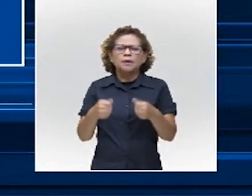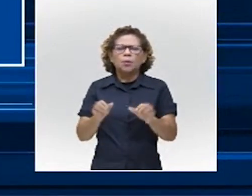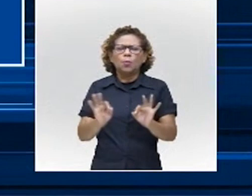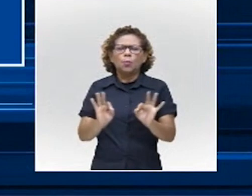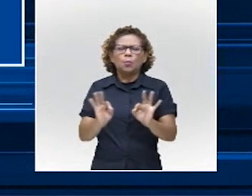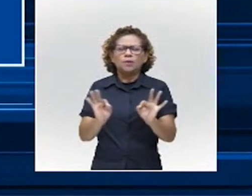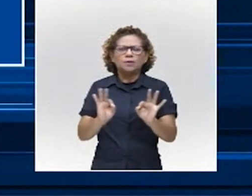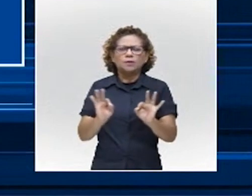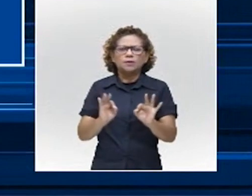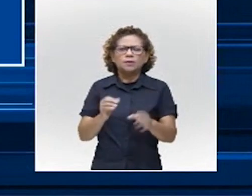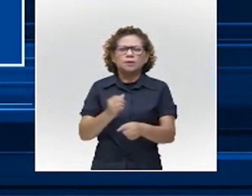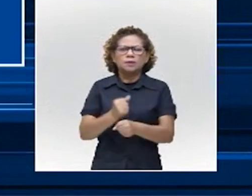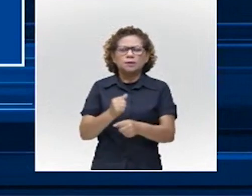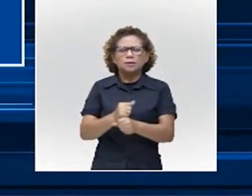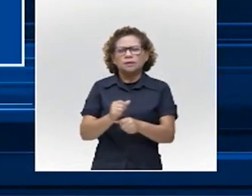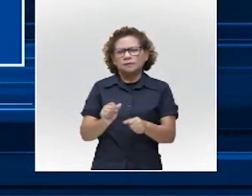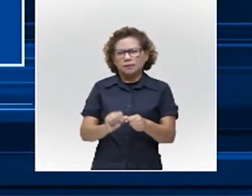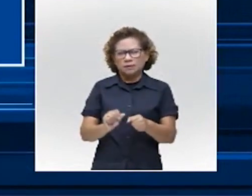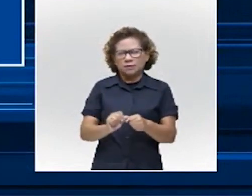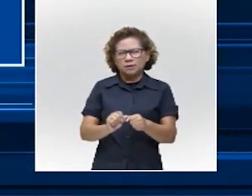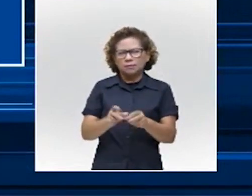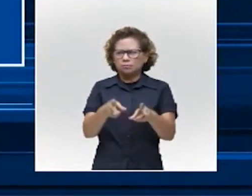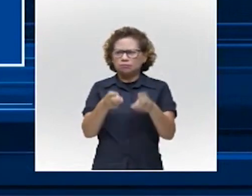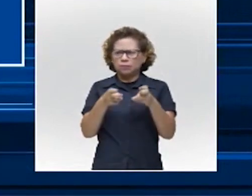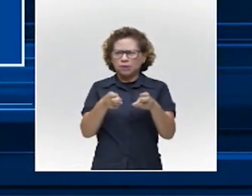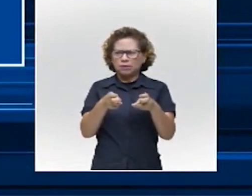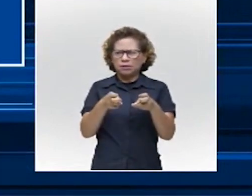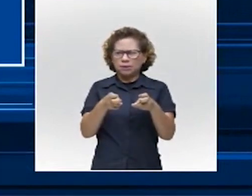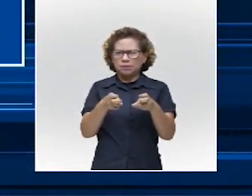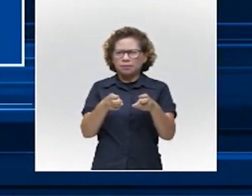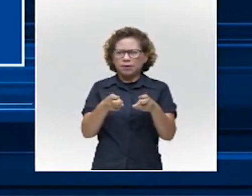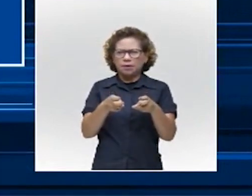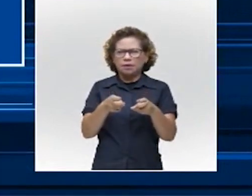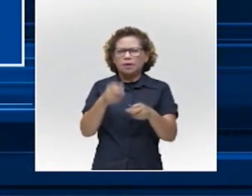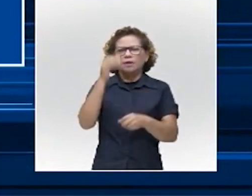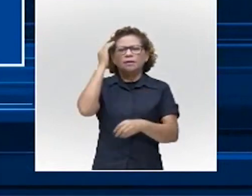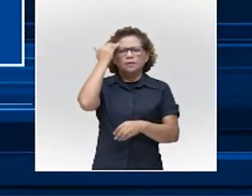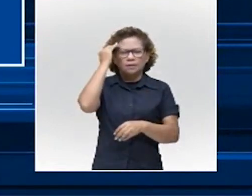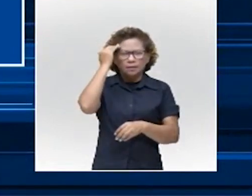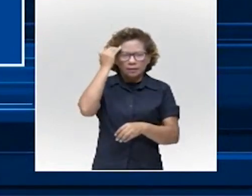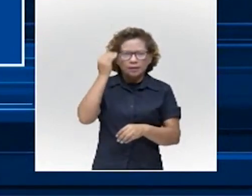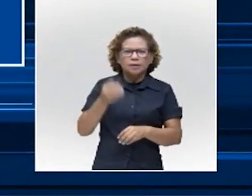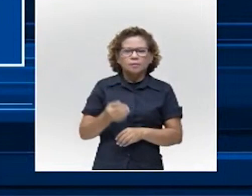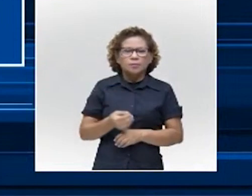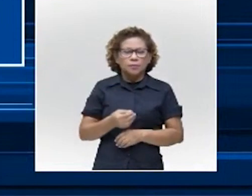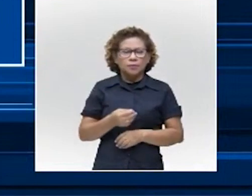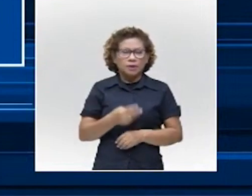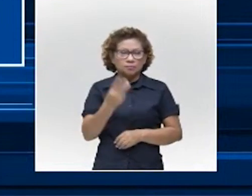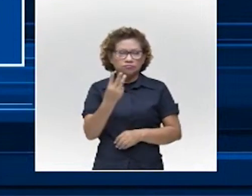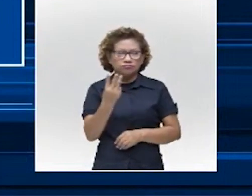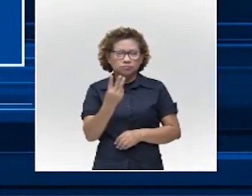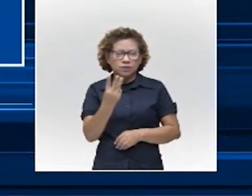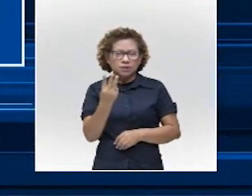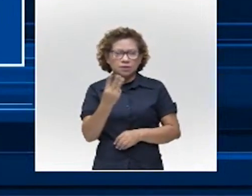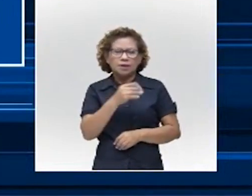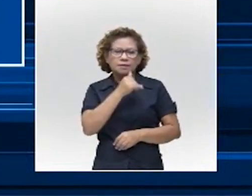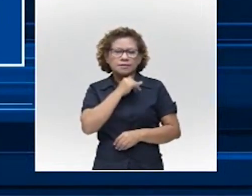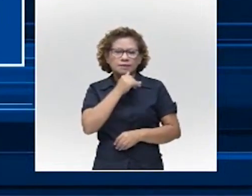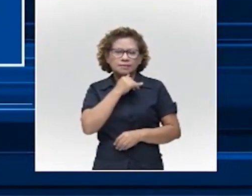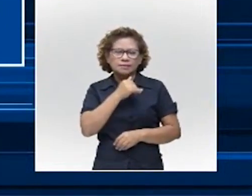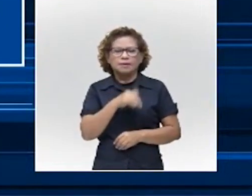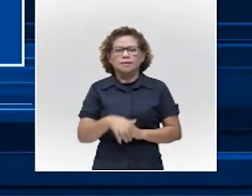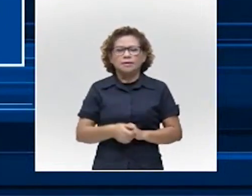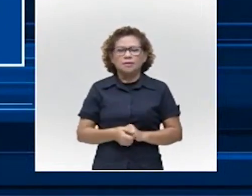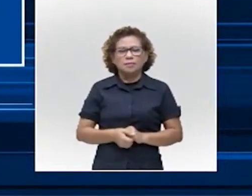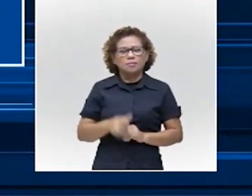gente pode dizer que essas frações, né, representam 3 situações, Porém, essas situações,